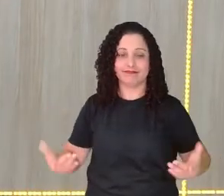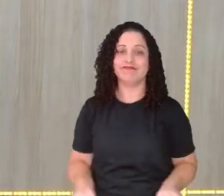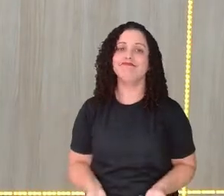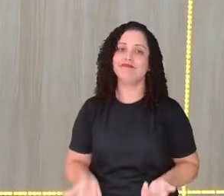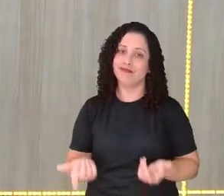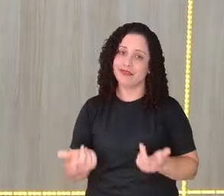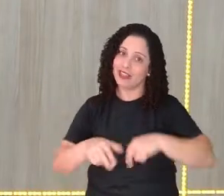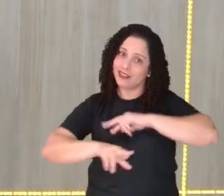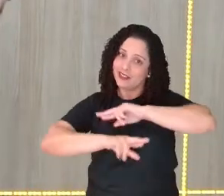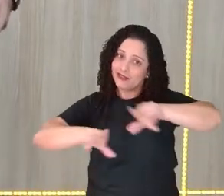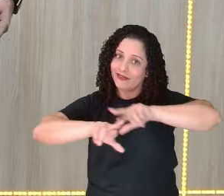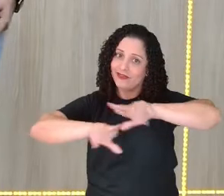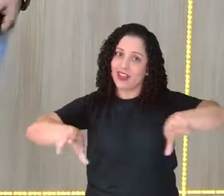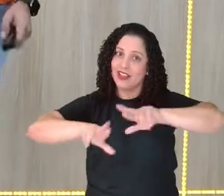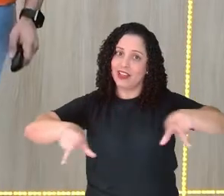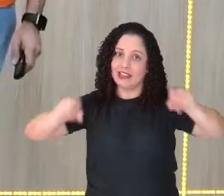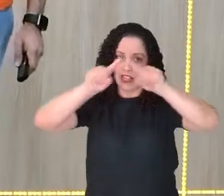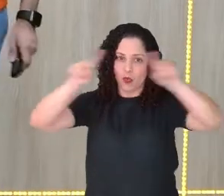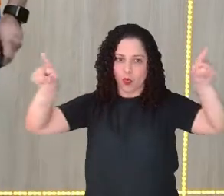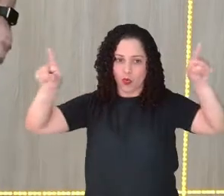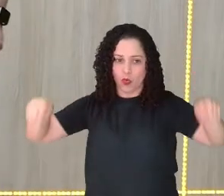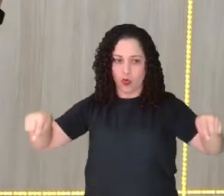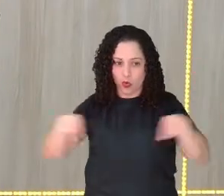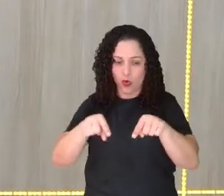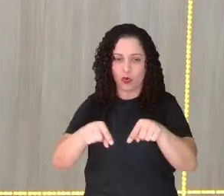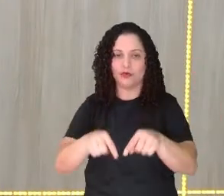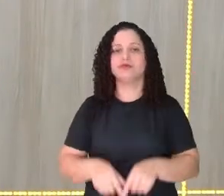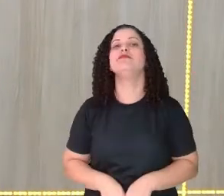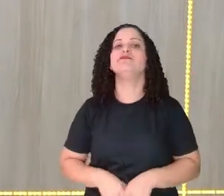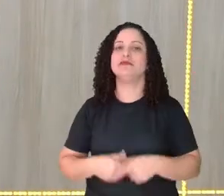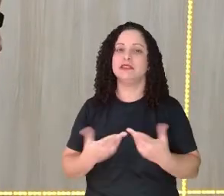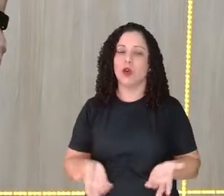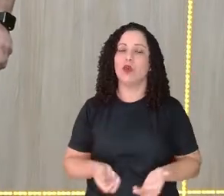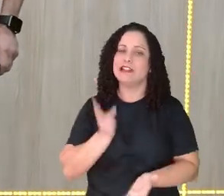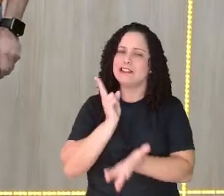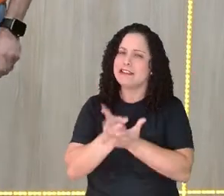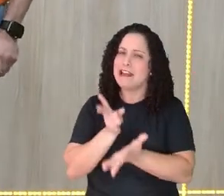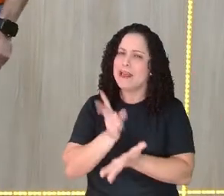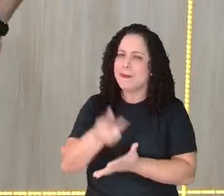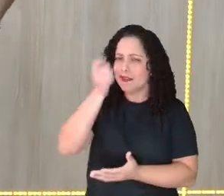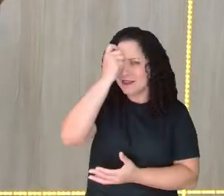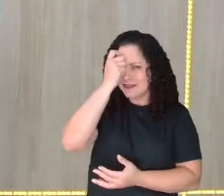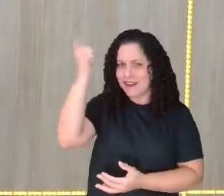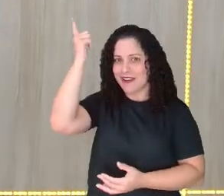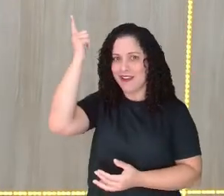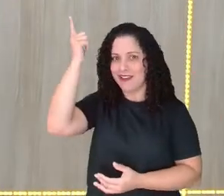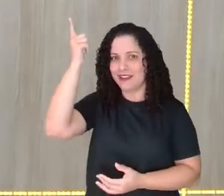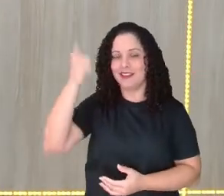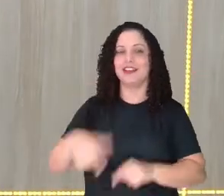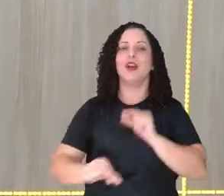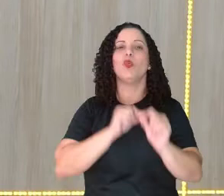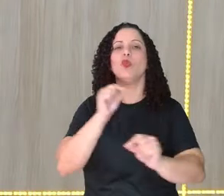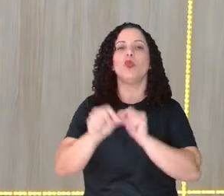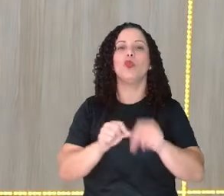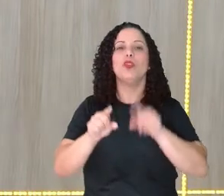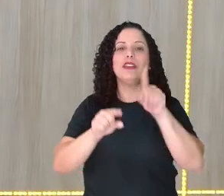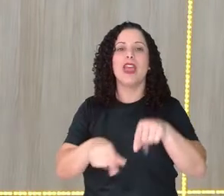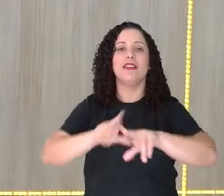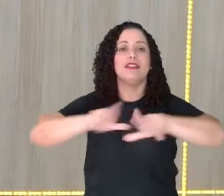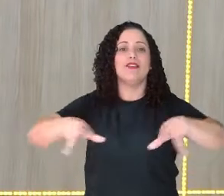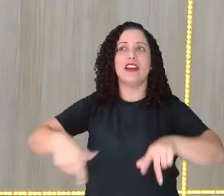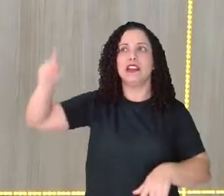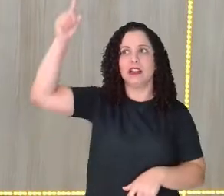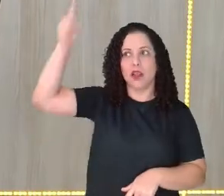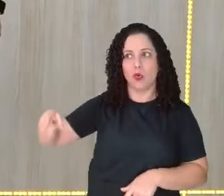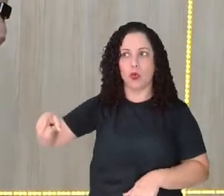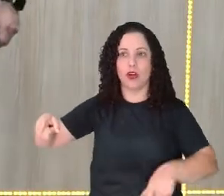paralelepípedo, que é formado aí por linhas poligonais. Então, tenha sempre essa ideia aí na sua mente do que é uma linha poligonal e do que é